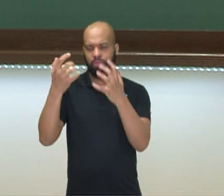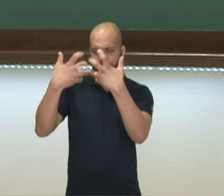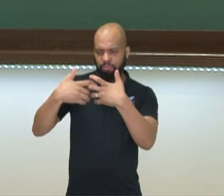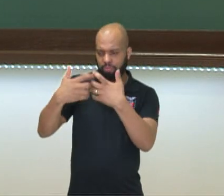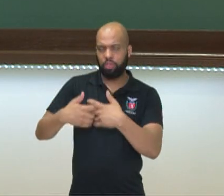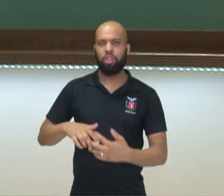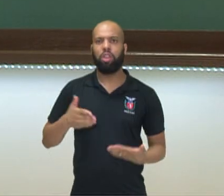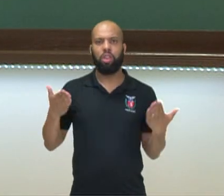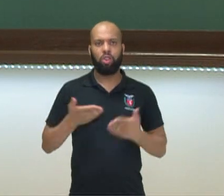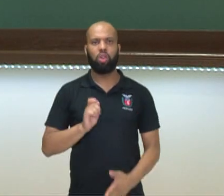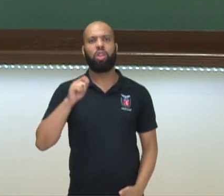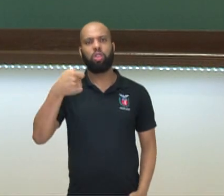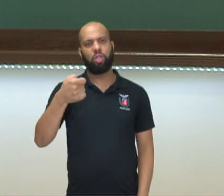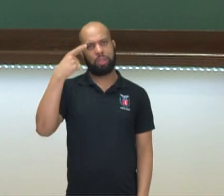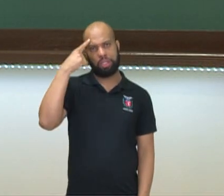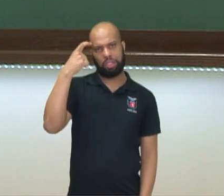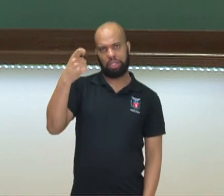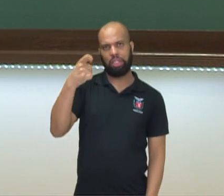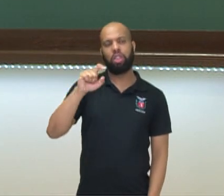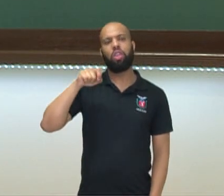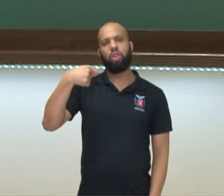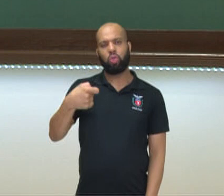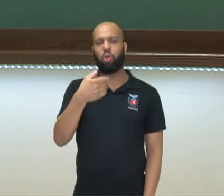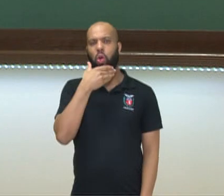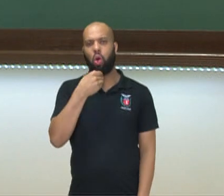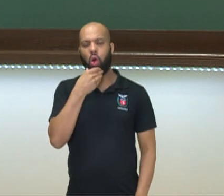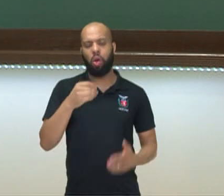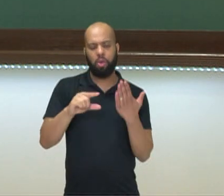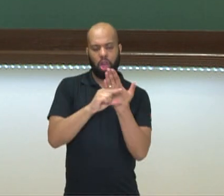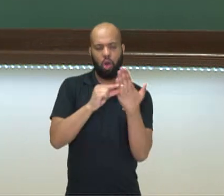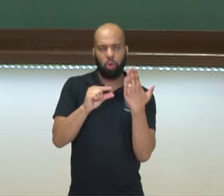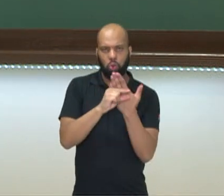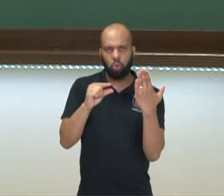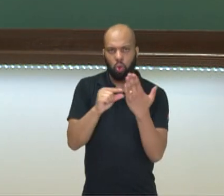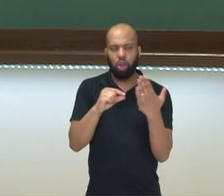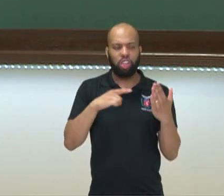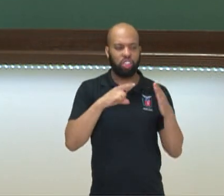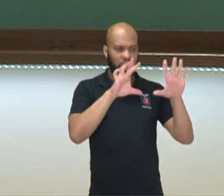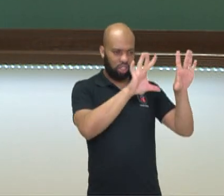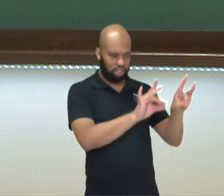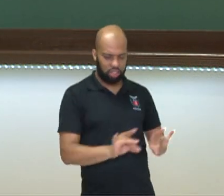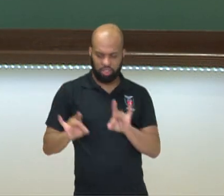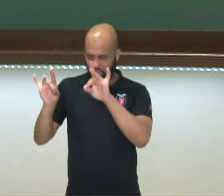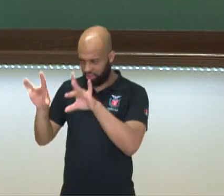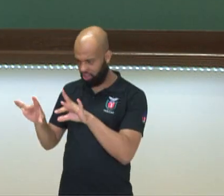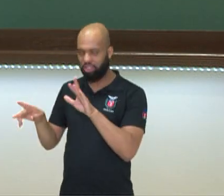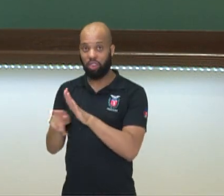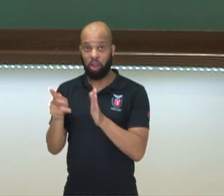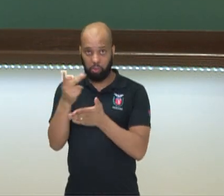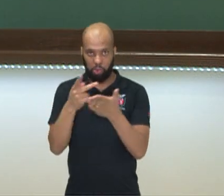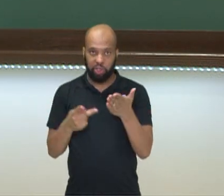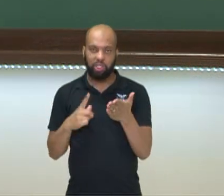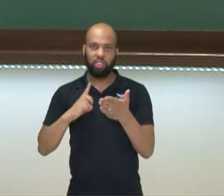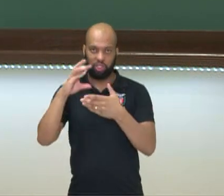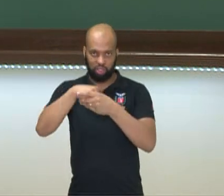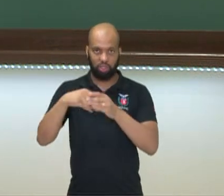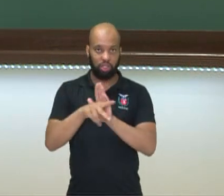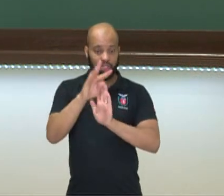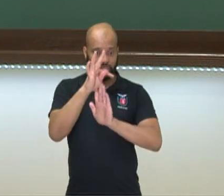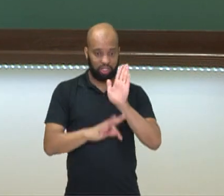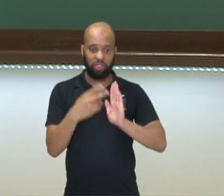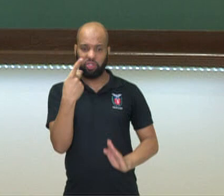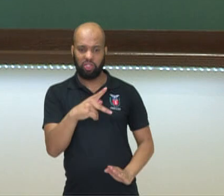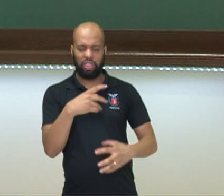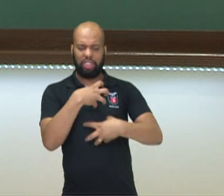Refletiram então sobre essa ideia aí de Rubem Alves, nas palavras de Alberto Caeiro, né? Pensando